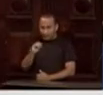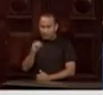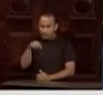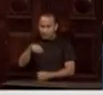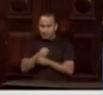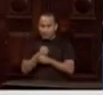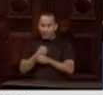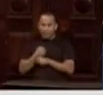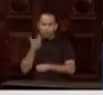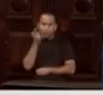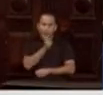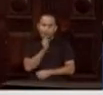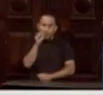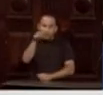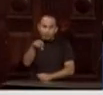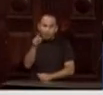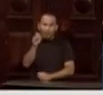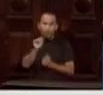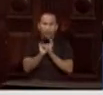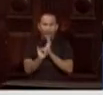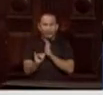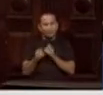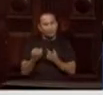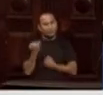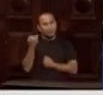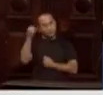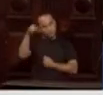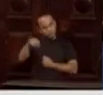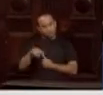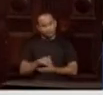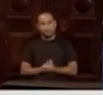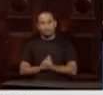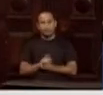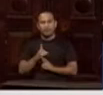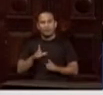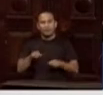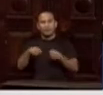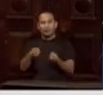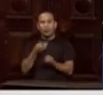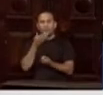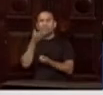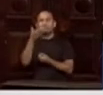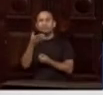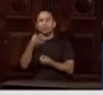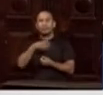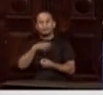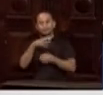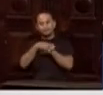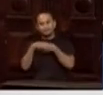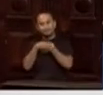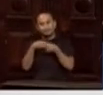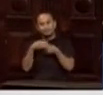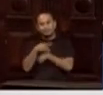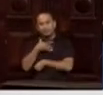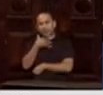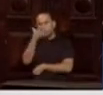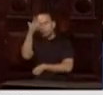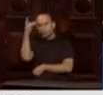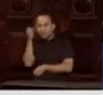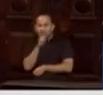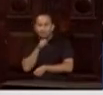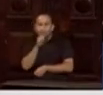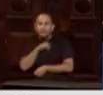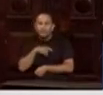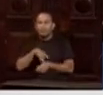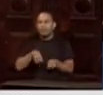eu consegui aprovar uma lei aqui nessa casa muito importante, que vai dar oportunidade de acessibilidade aos idosos e